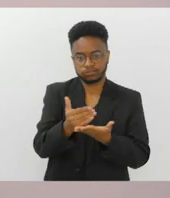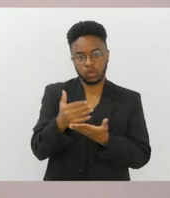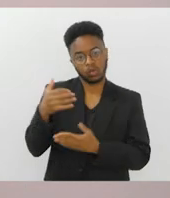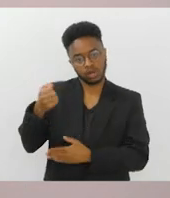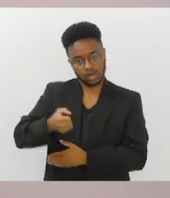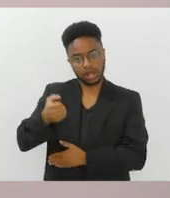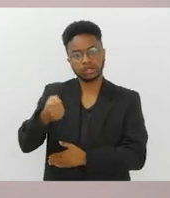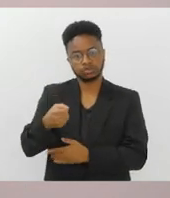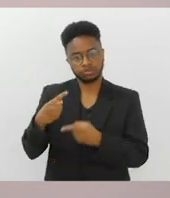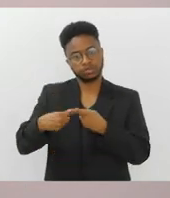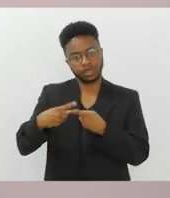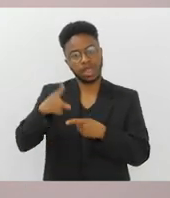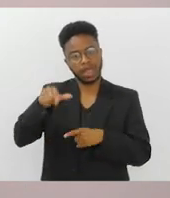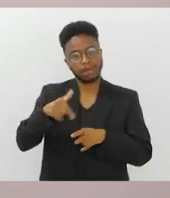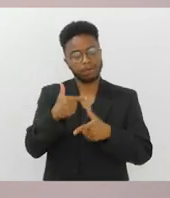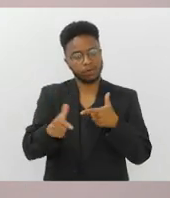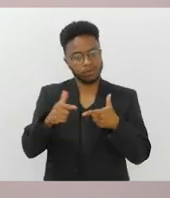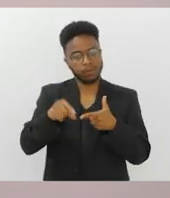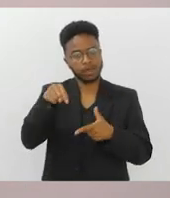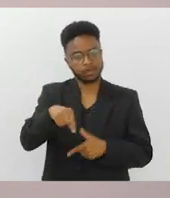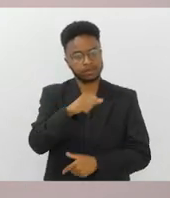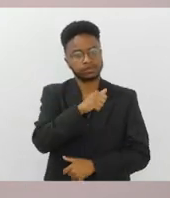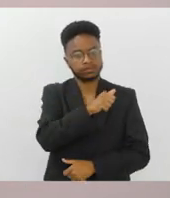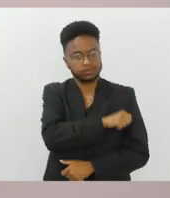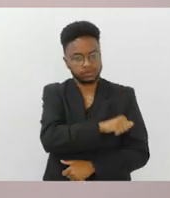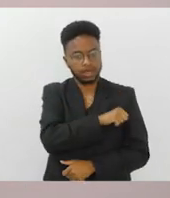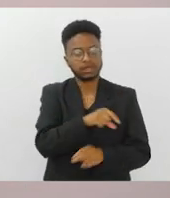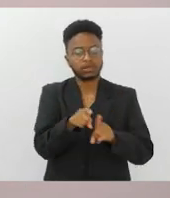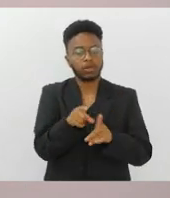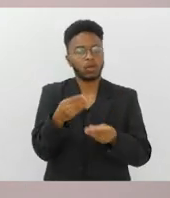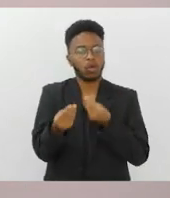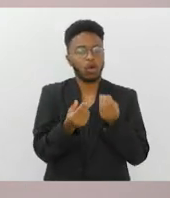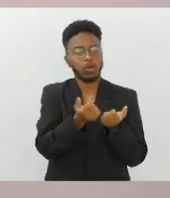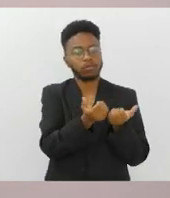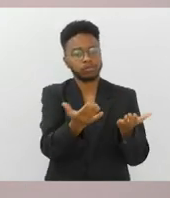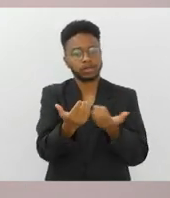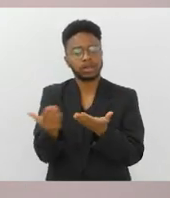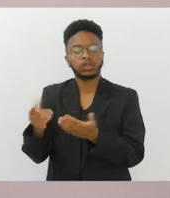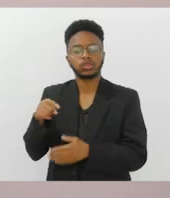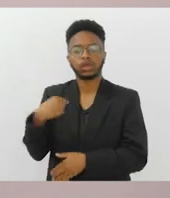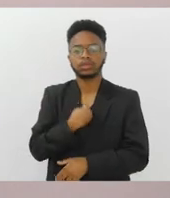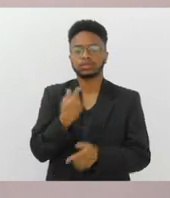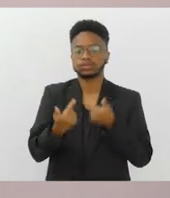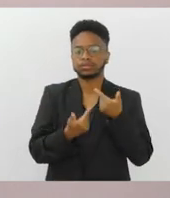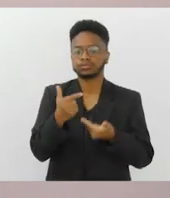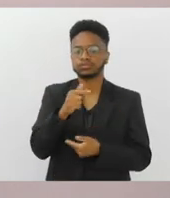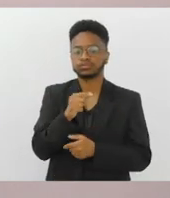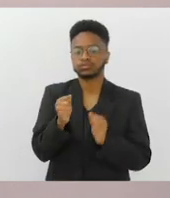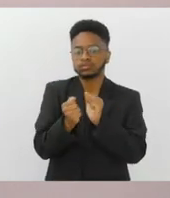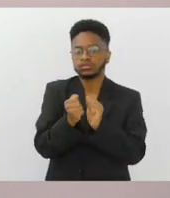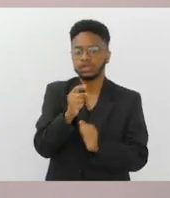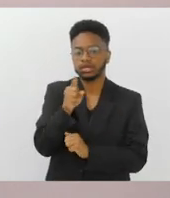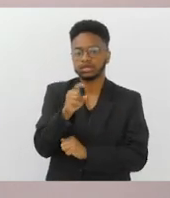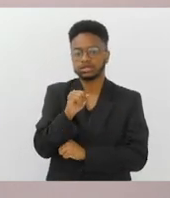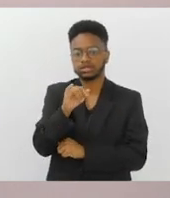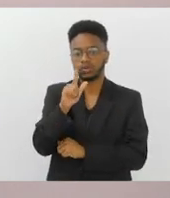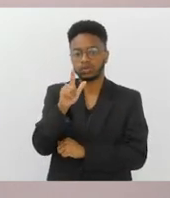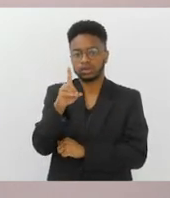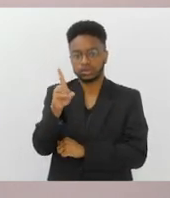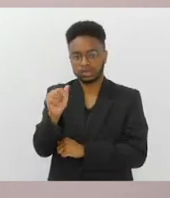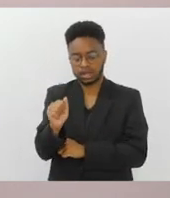né? A coleta de leite humano, a distribuição. A gente trabalhou bastante com a Zilda Santos, que tem um projeto que é de extrema importância